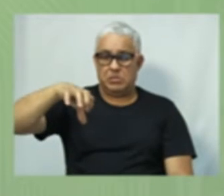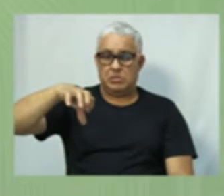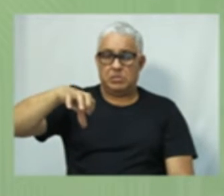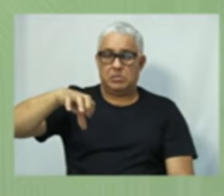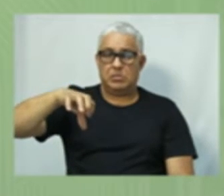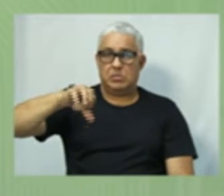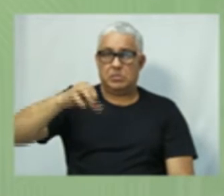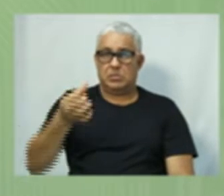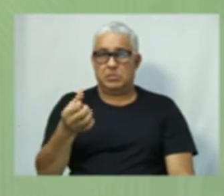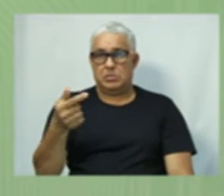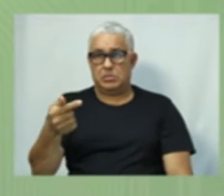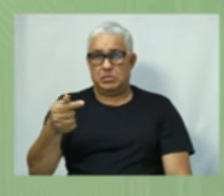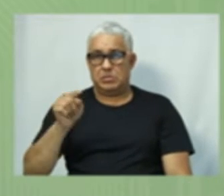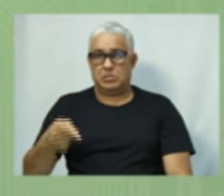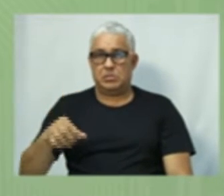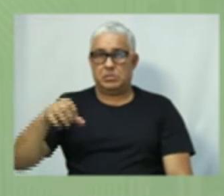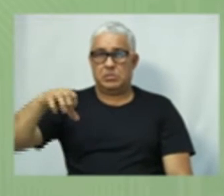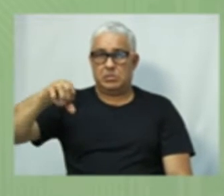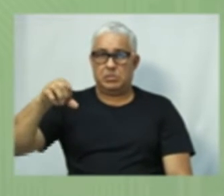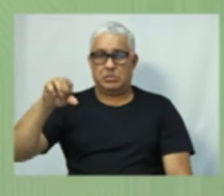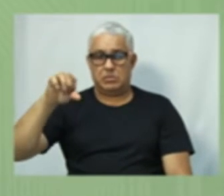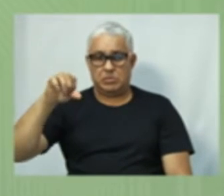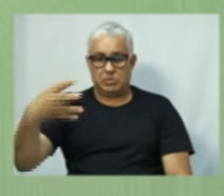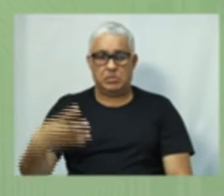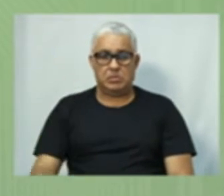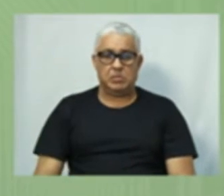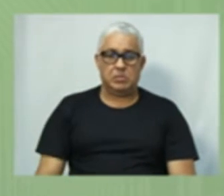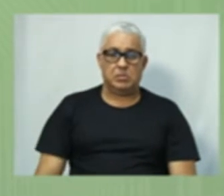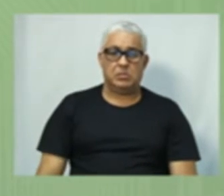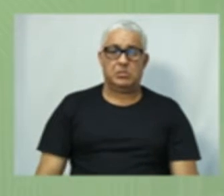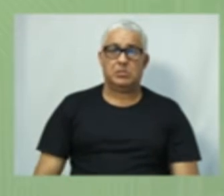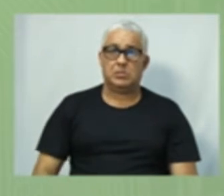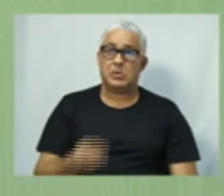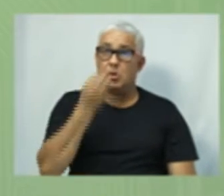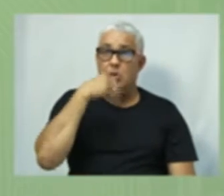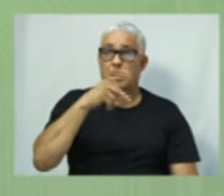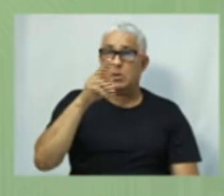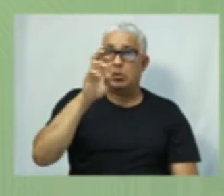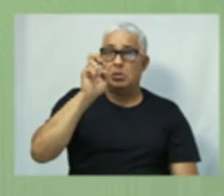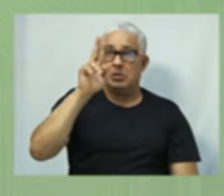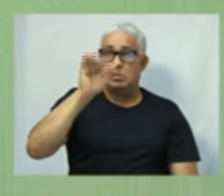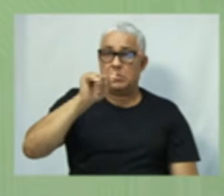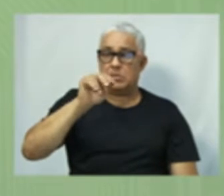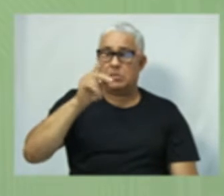123.967,94. Enquanto no lucro presumido foi